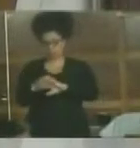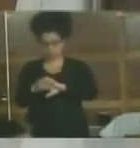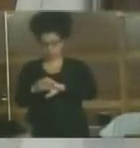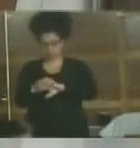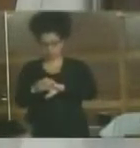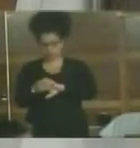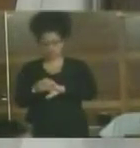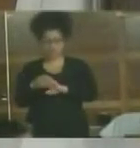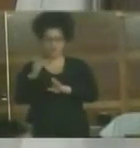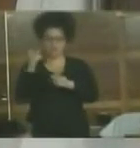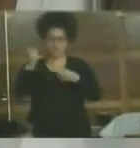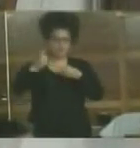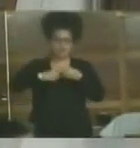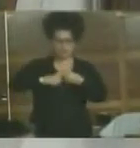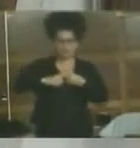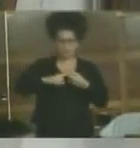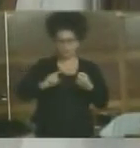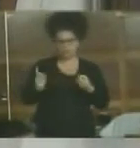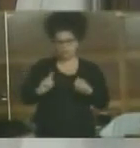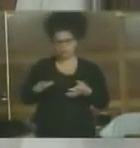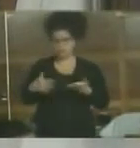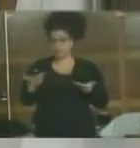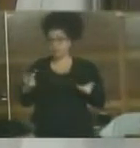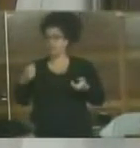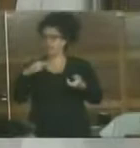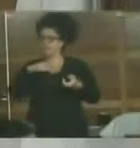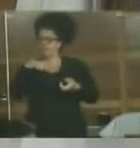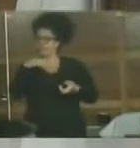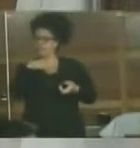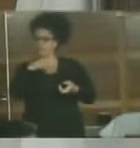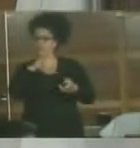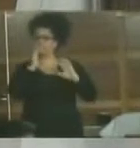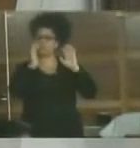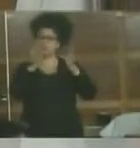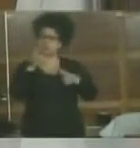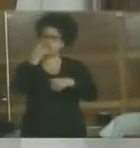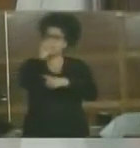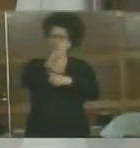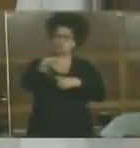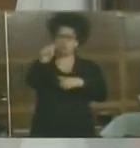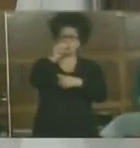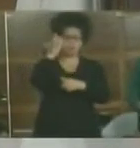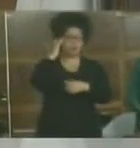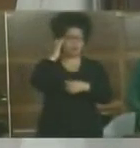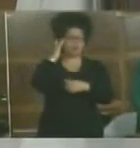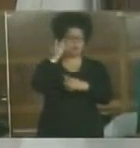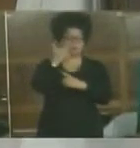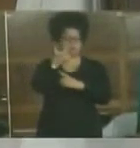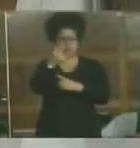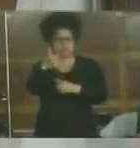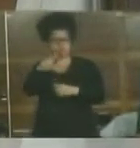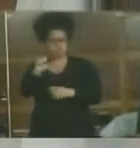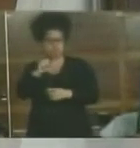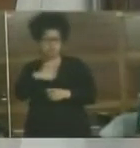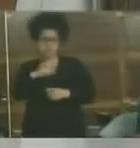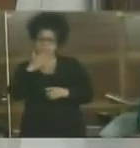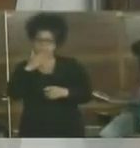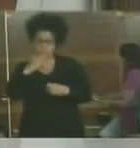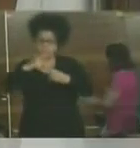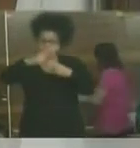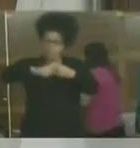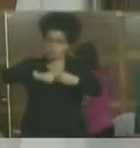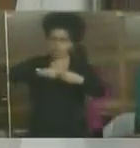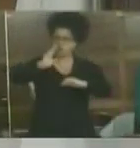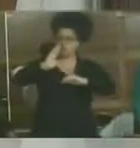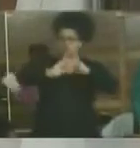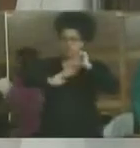e não foram repostos. Então, já existe uma solicitação minha, se não me engano, de agosto de 2018, pedindo a reposição desse